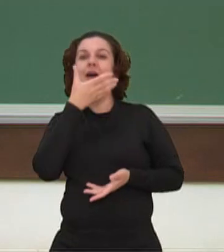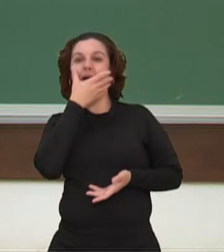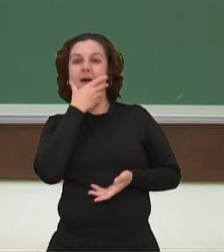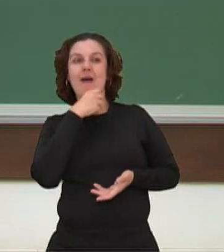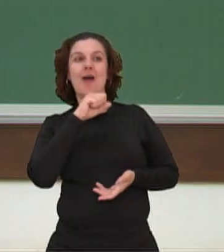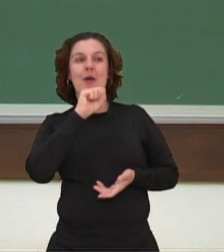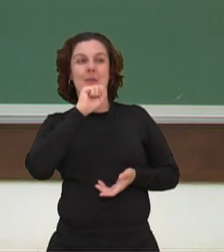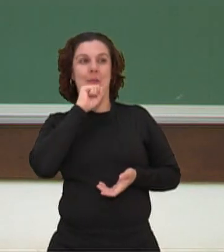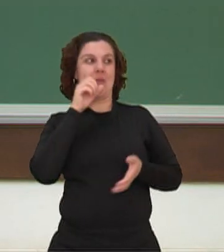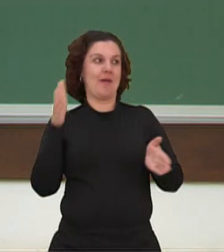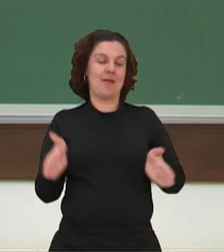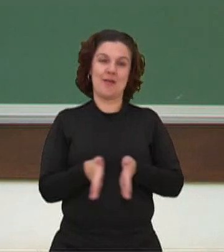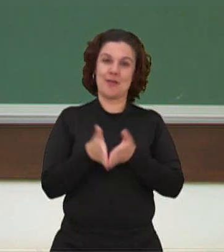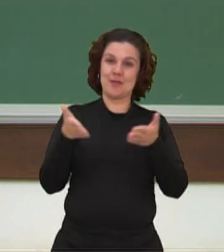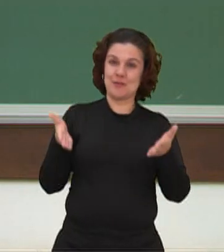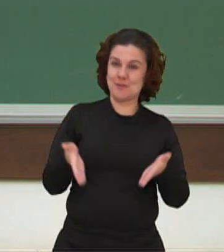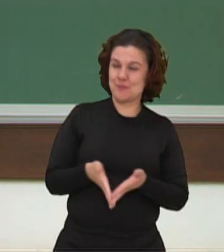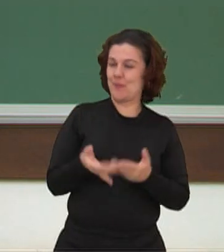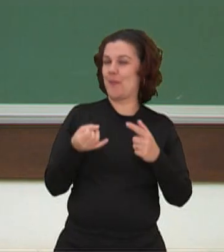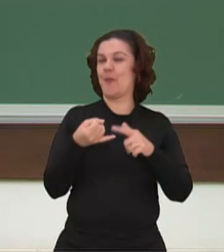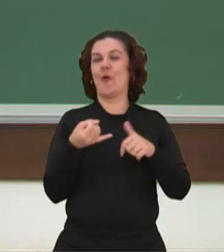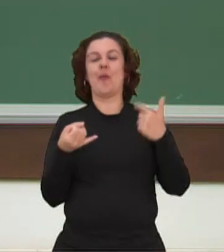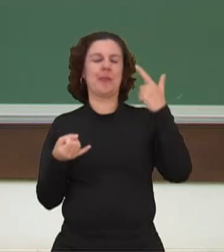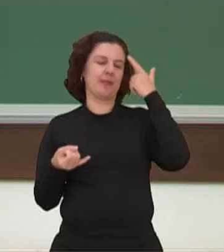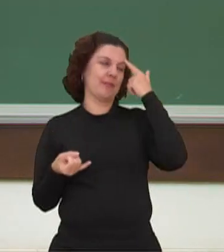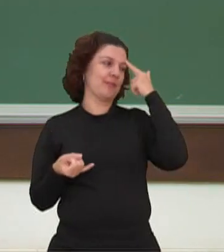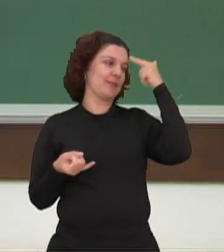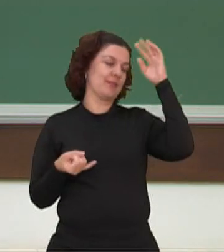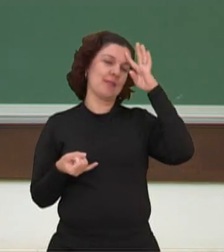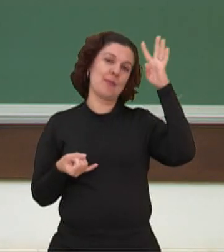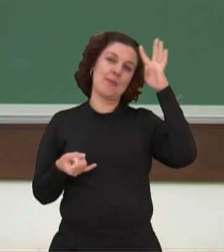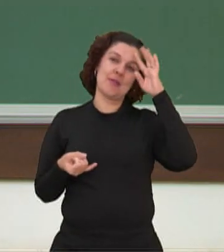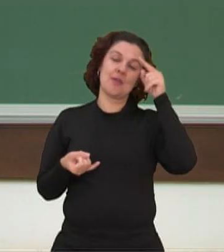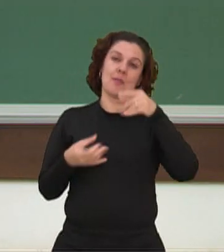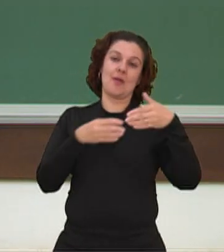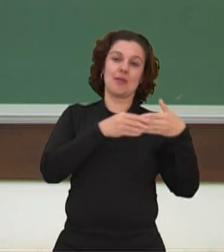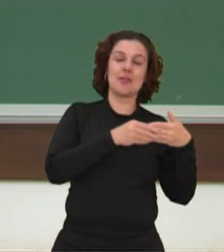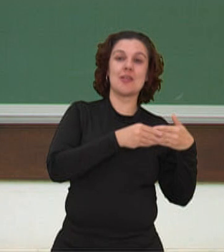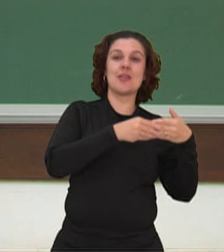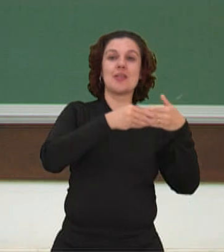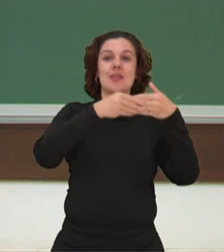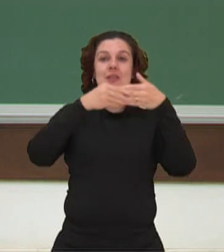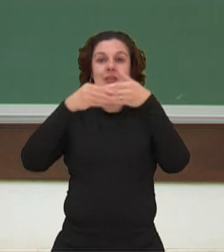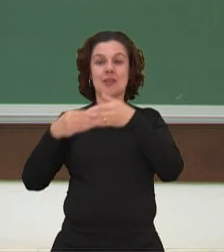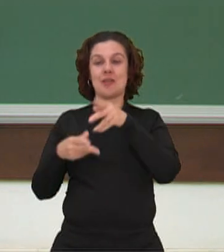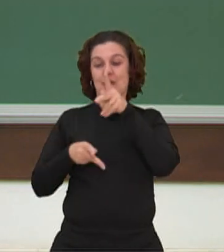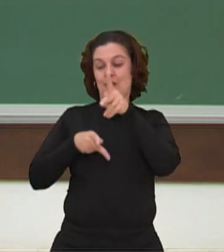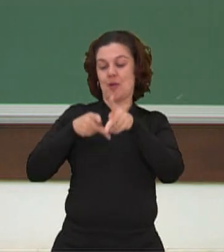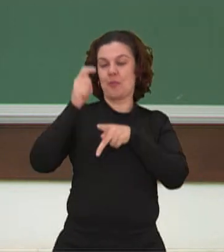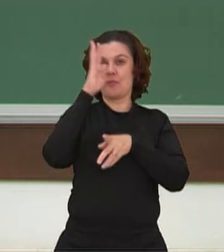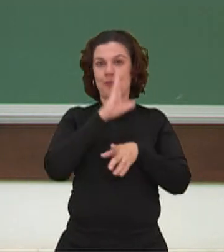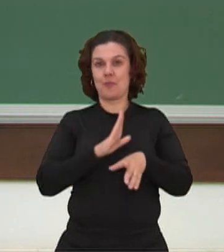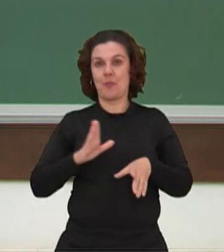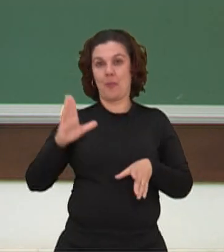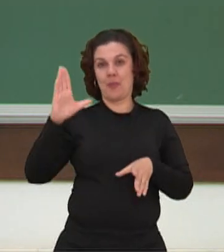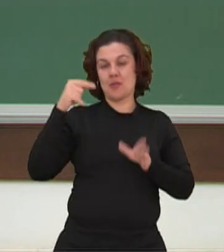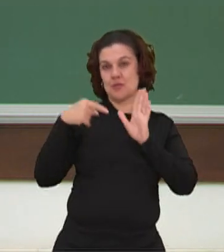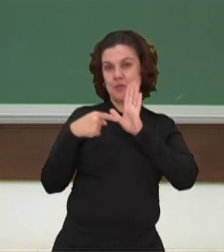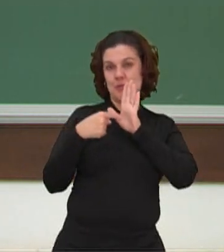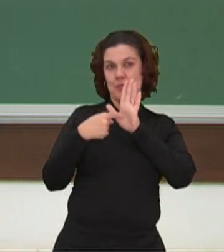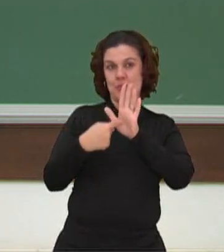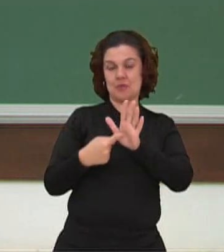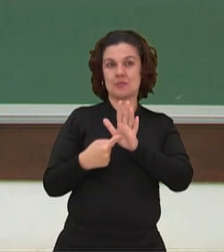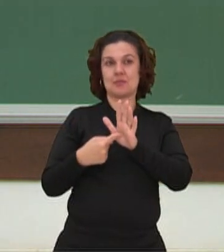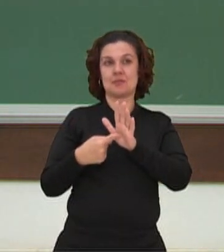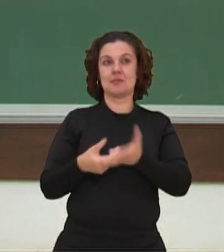dos pobres. Então, essa coisa, essa ideia de guiar o povo brasileiro, como era apresentada na propaganda do